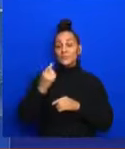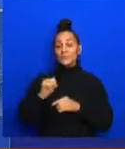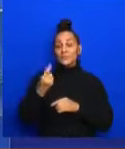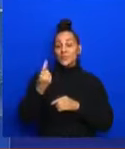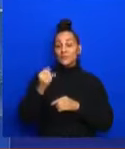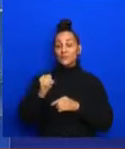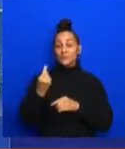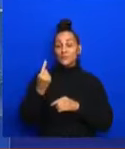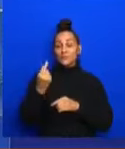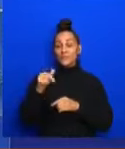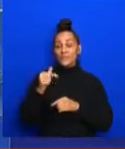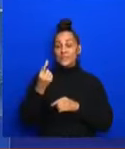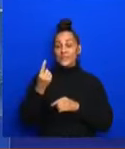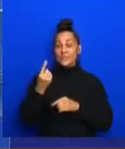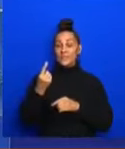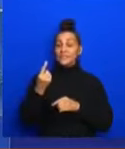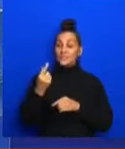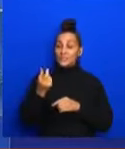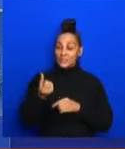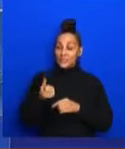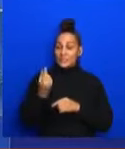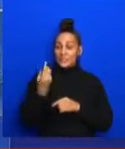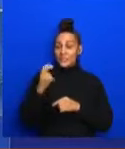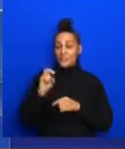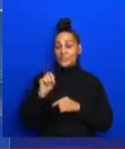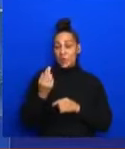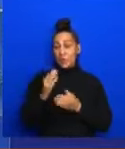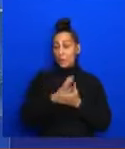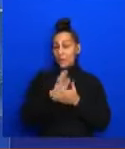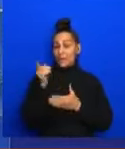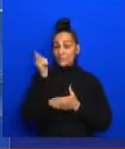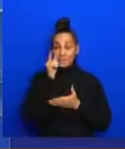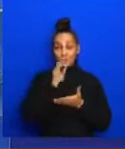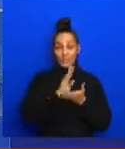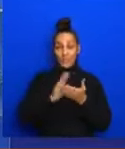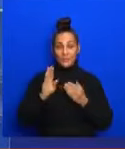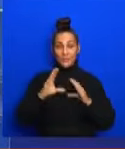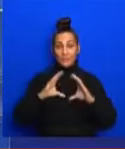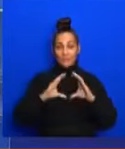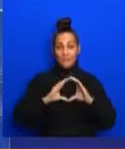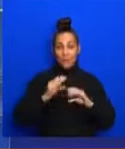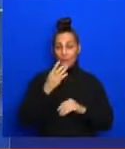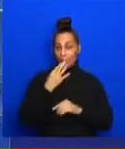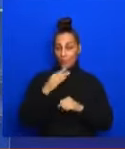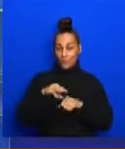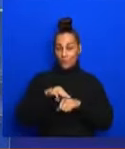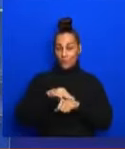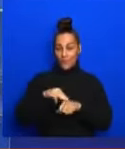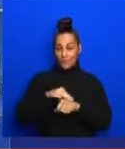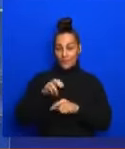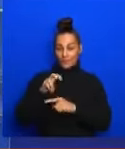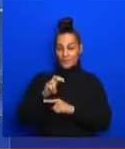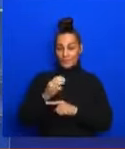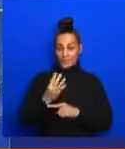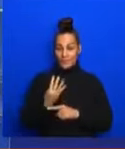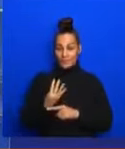16, 15 ou nenhum número. Bola marrom 54. Marrom 54.